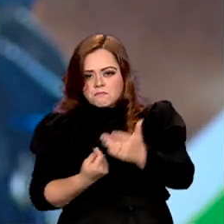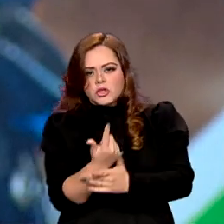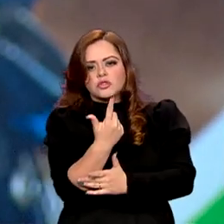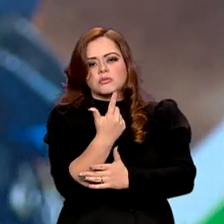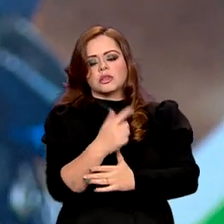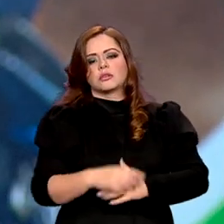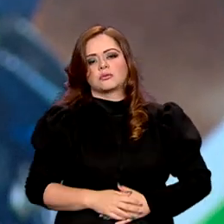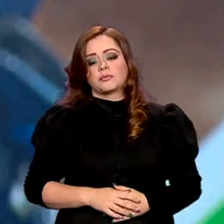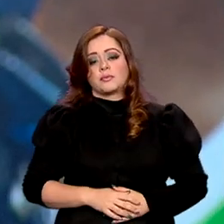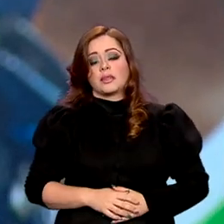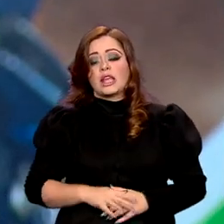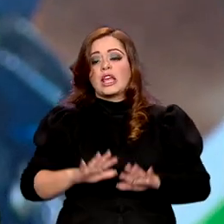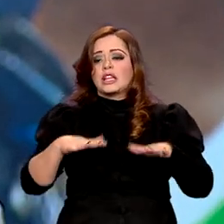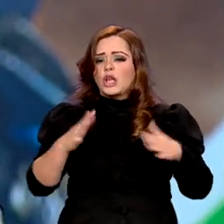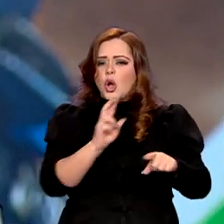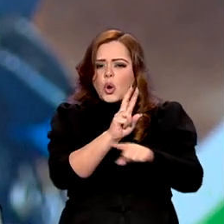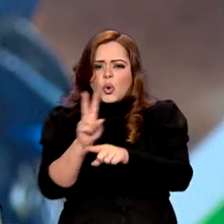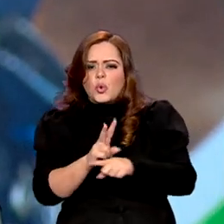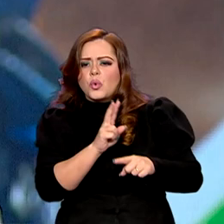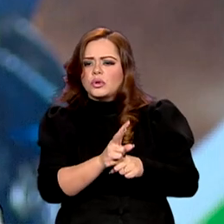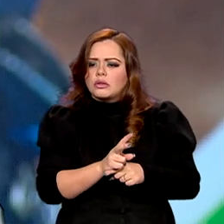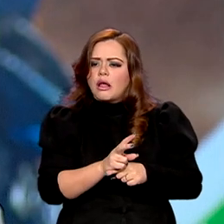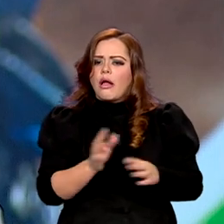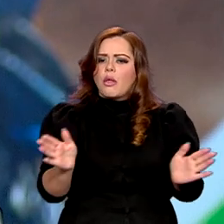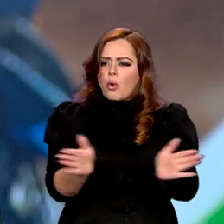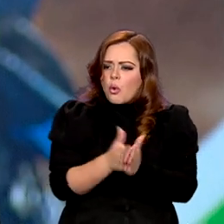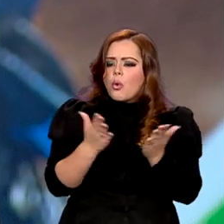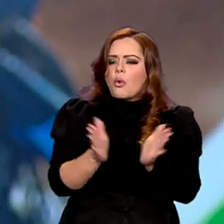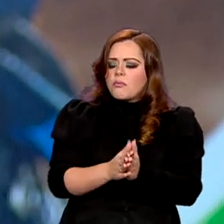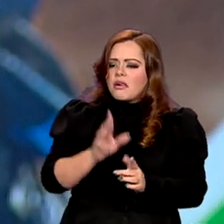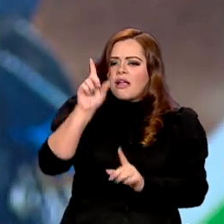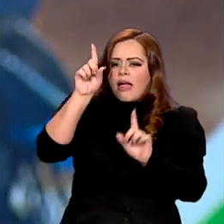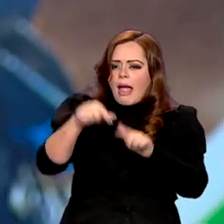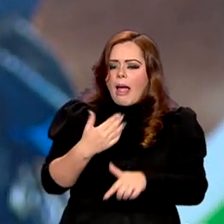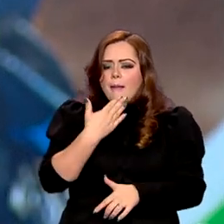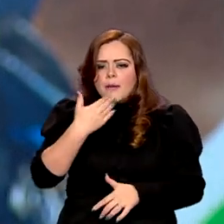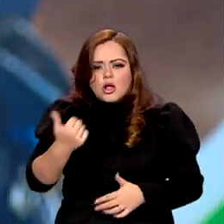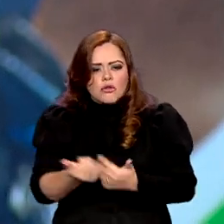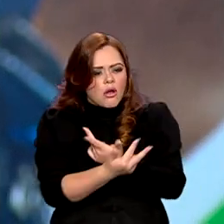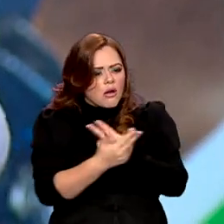investimento. Ou seja, cuidar do pobre é